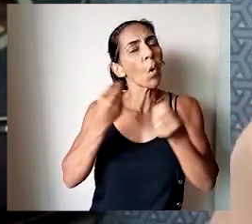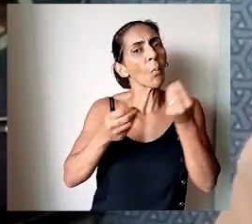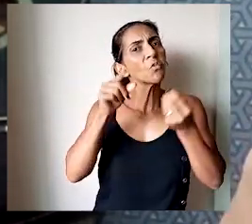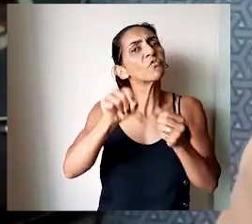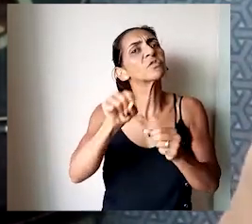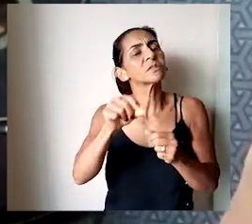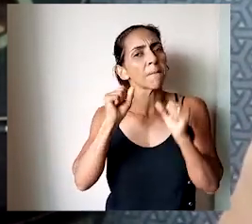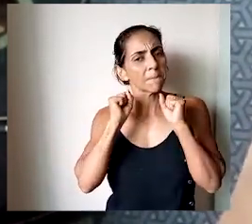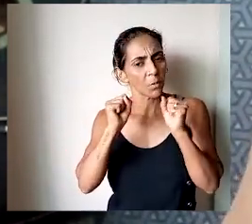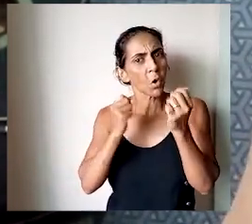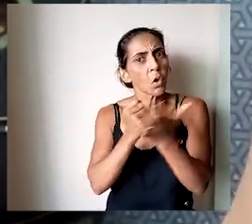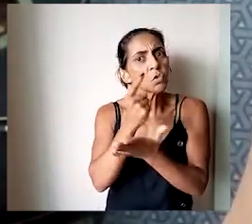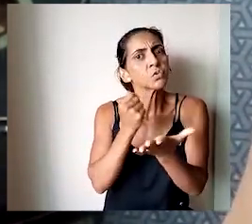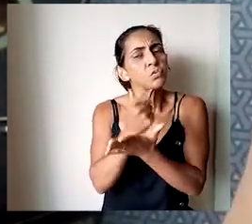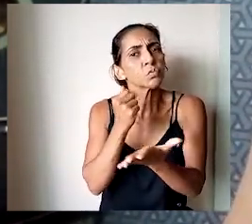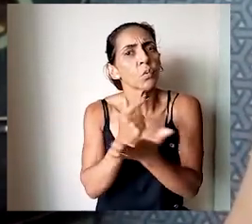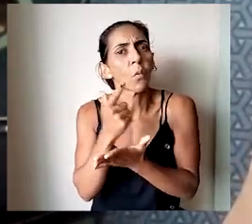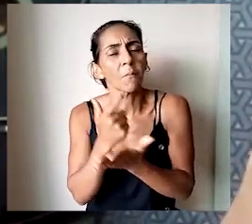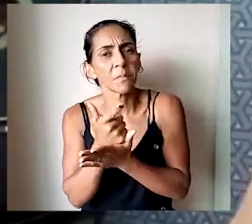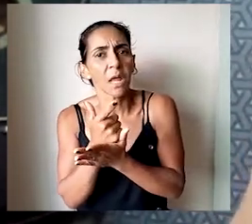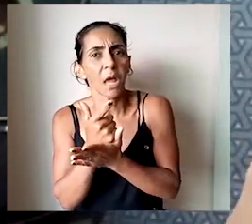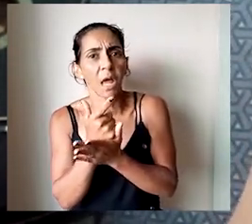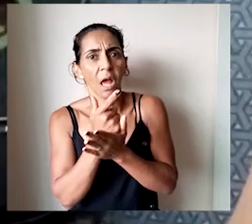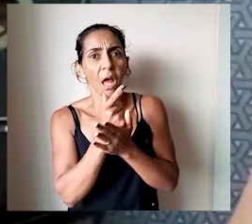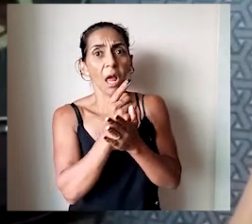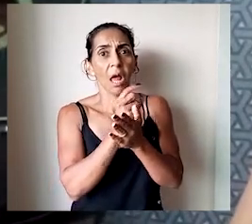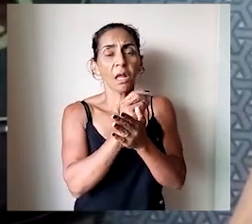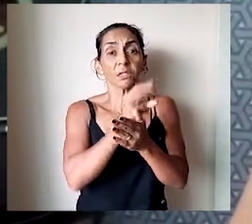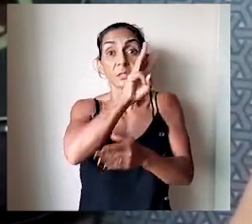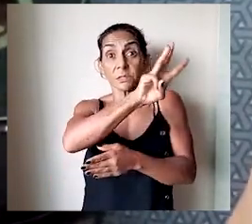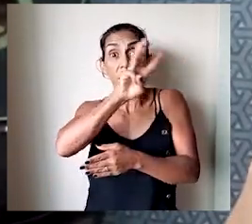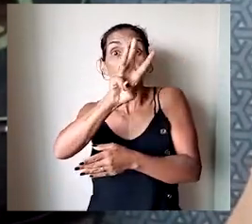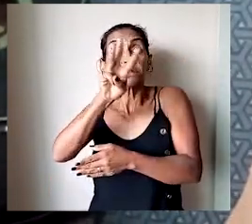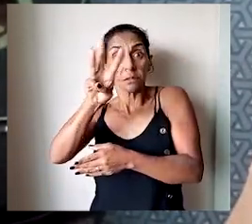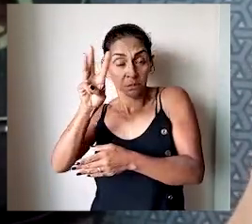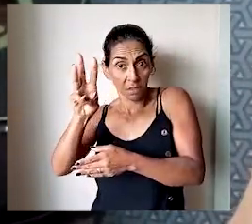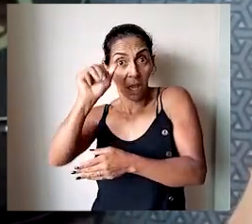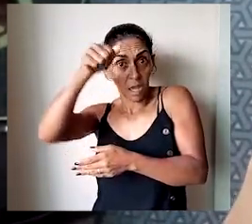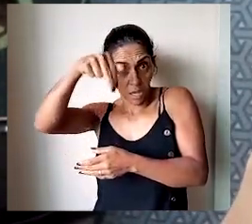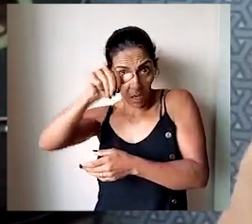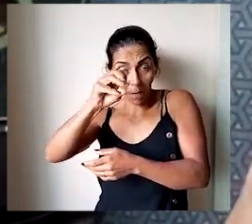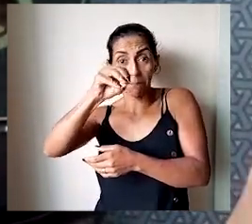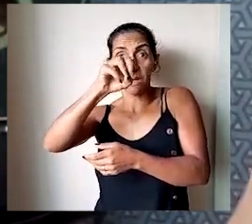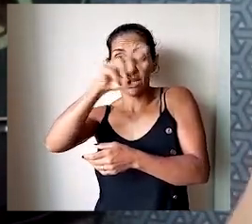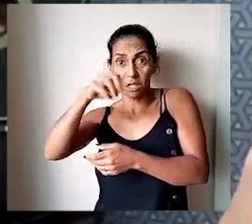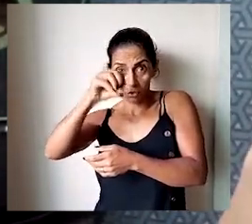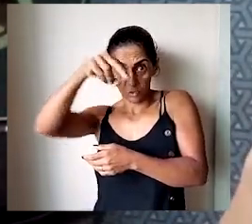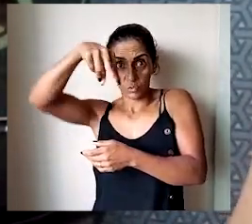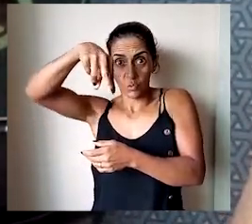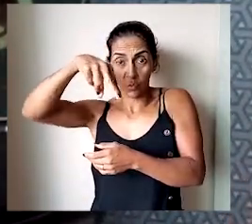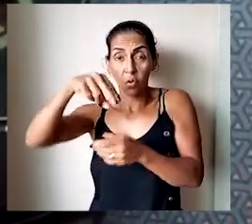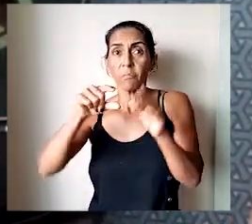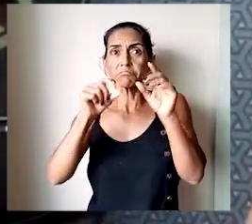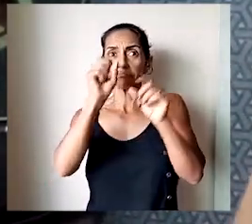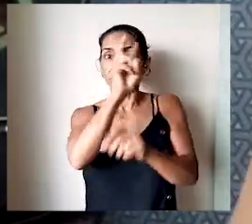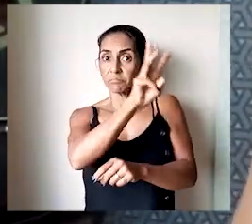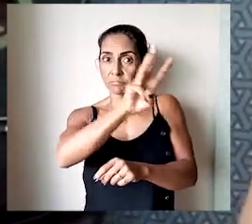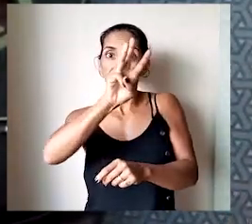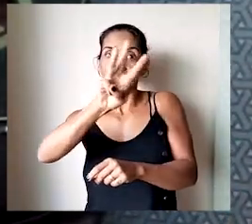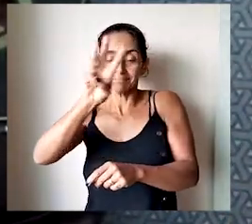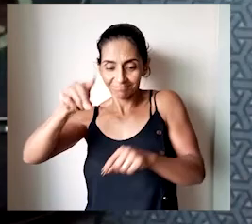pode adquirir o livro através da Amazon. Eu vou deixar o link para vocês, se vocês quiserem fazer a aquisição. Eu indico demais. Tá aqui,